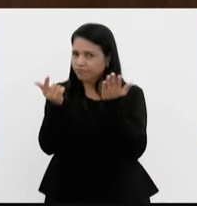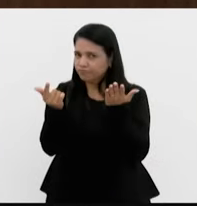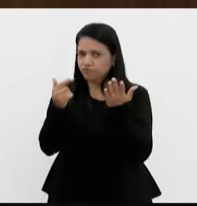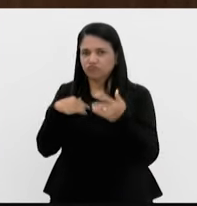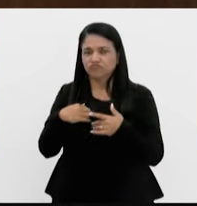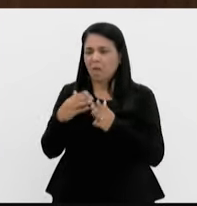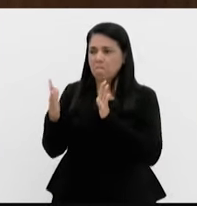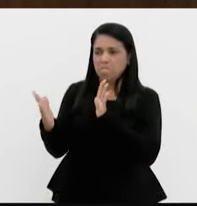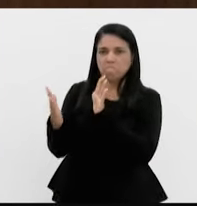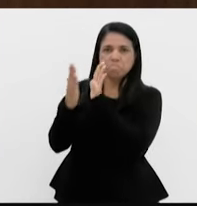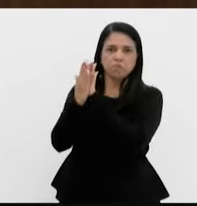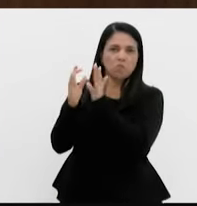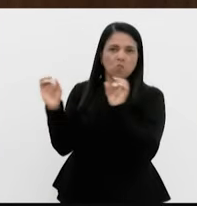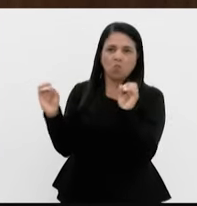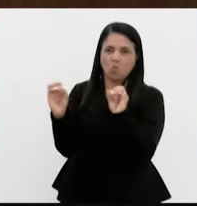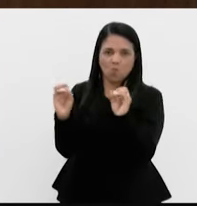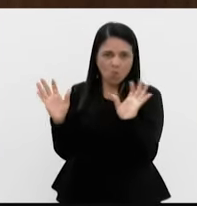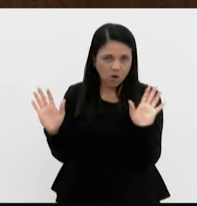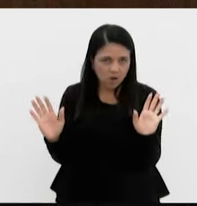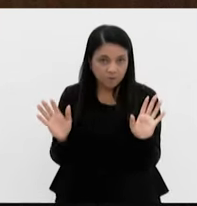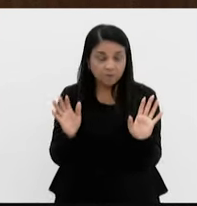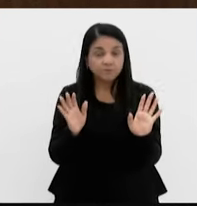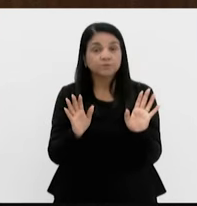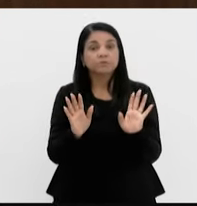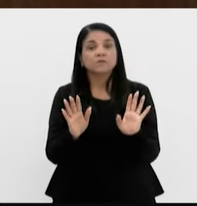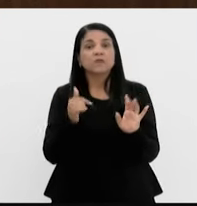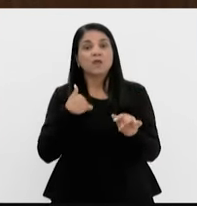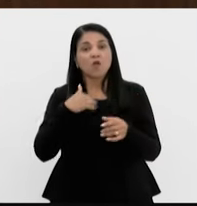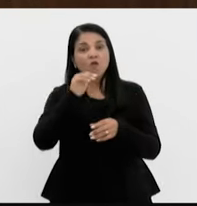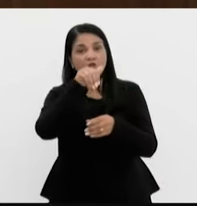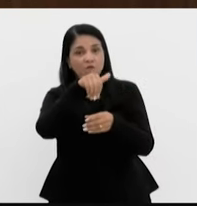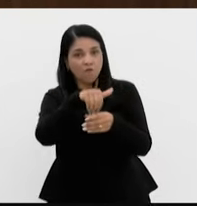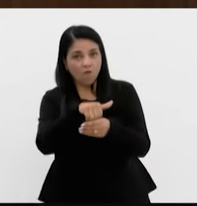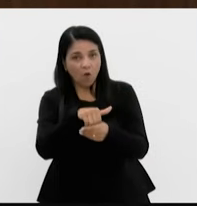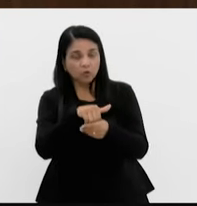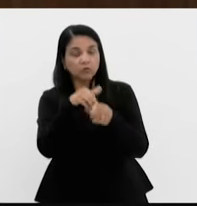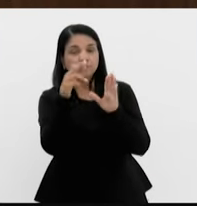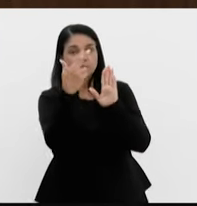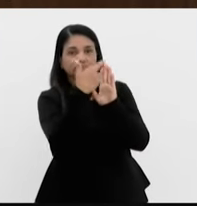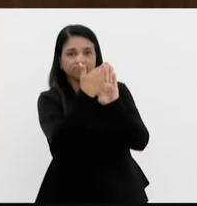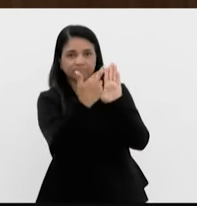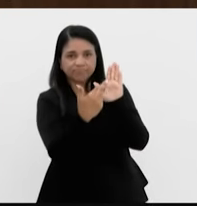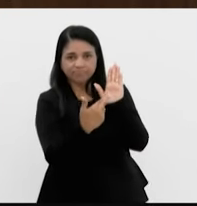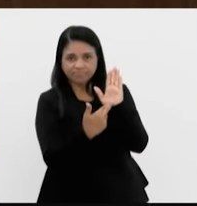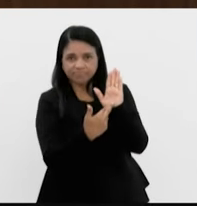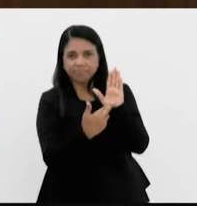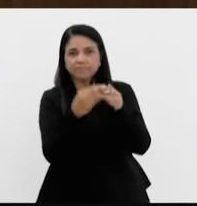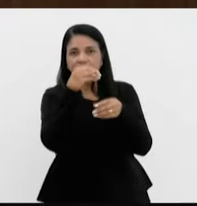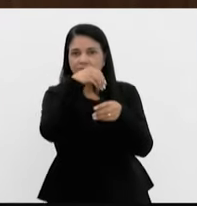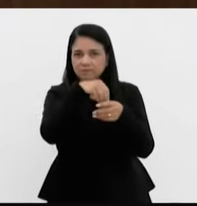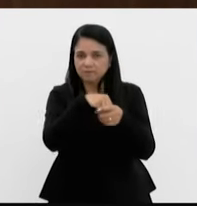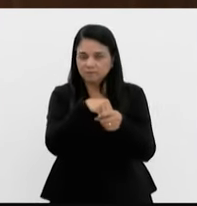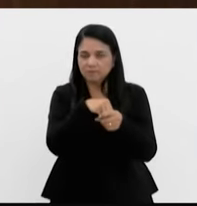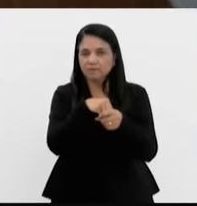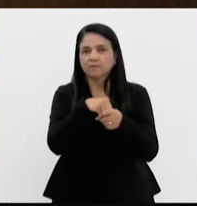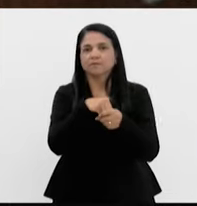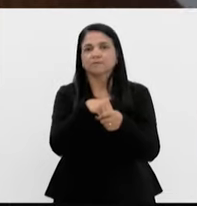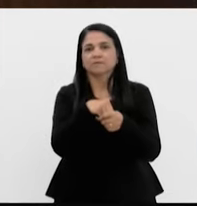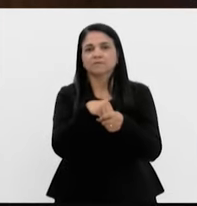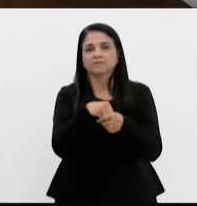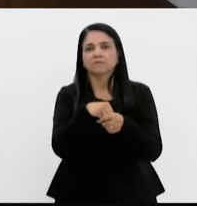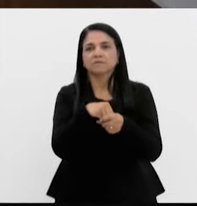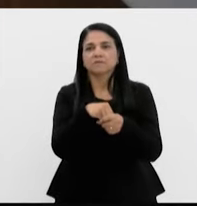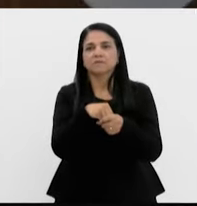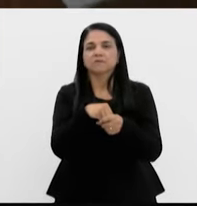nem tive pessoalmente com ele mas eu tô votando pelas normas internas e proposições externas tô